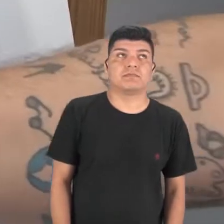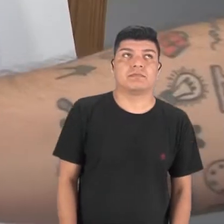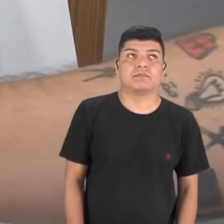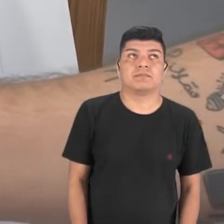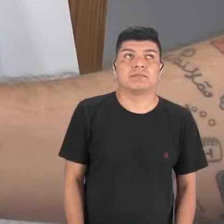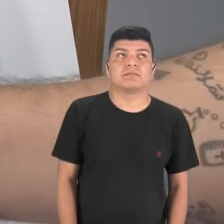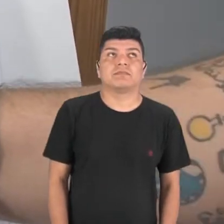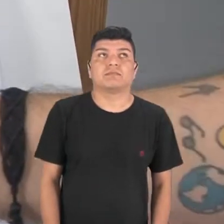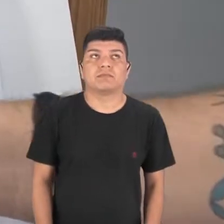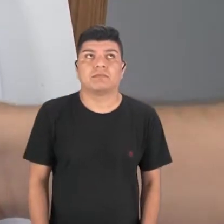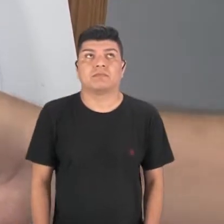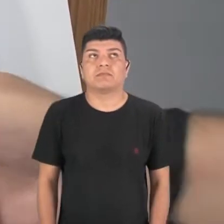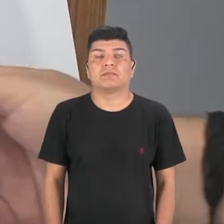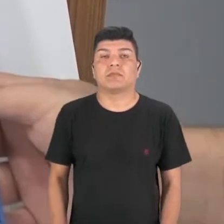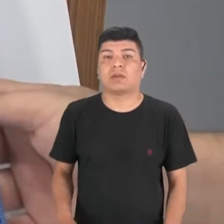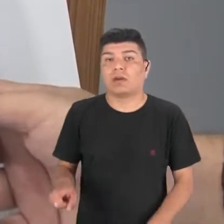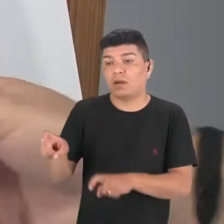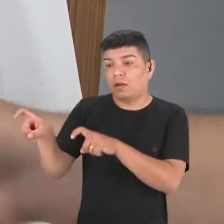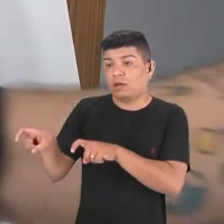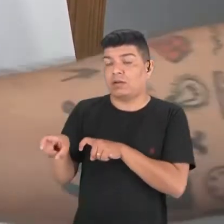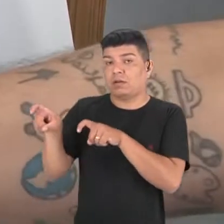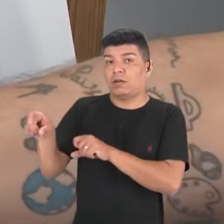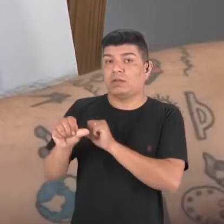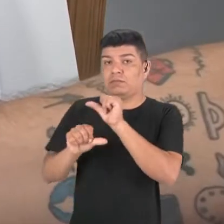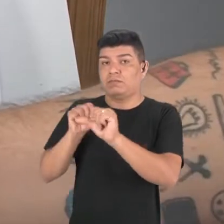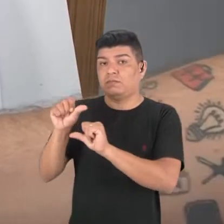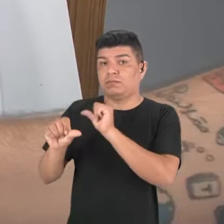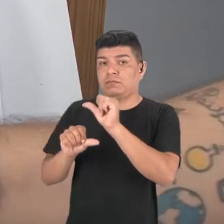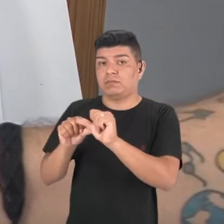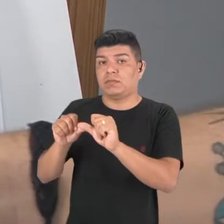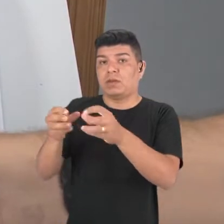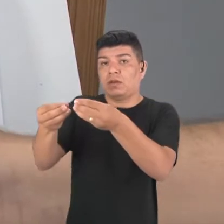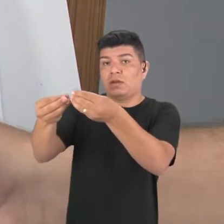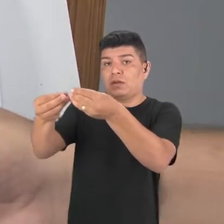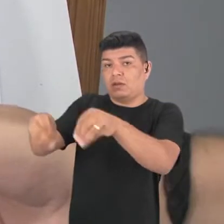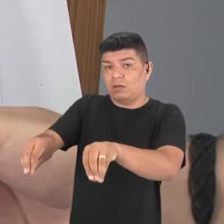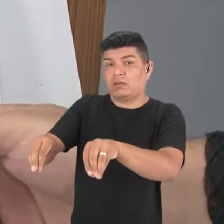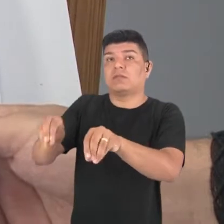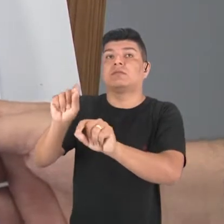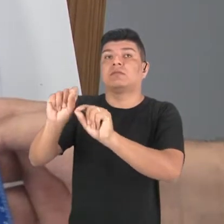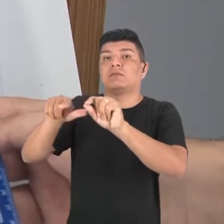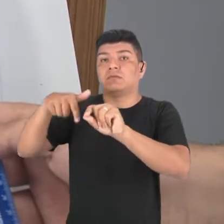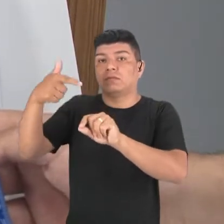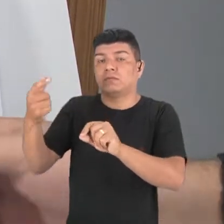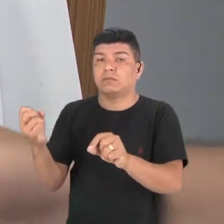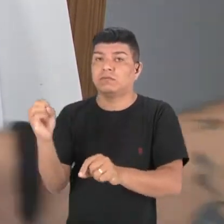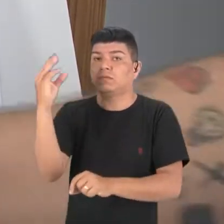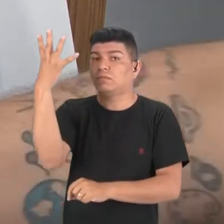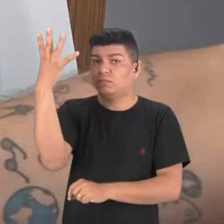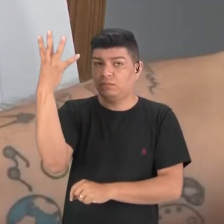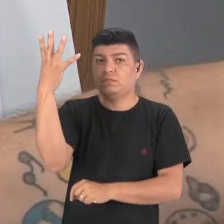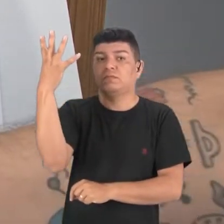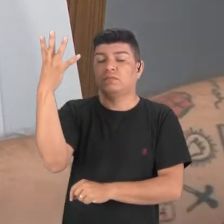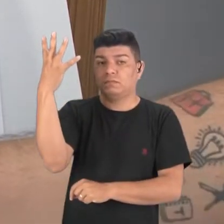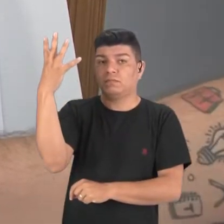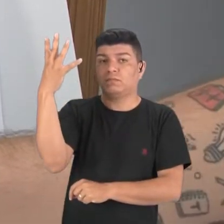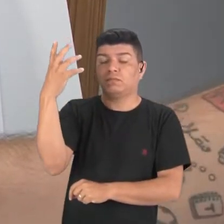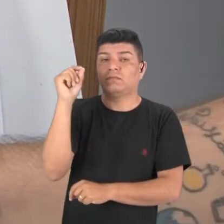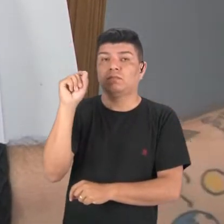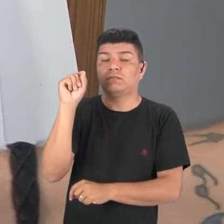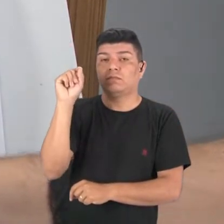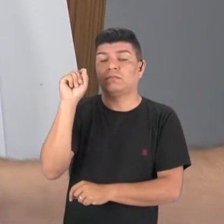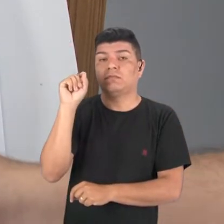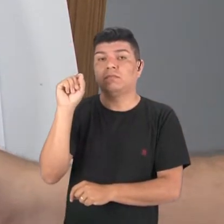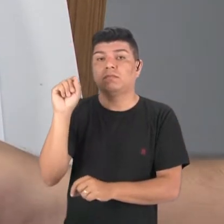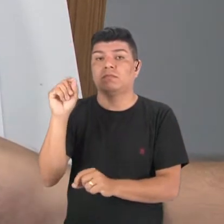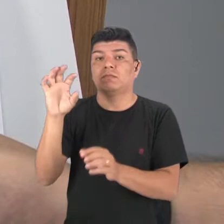O desencadeamento do êxodo rural é consequência, entre outros fatores, da implantação